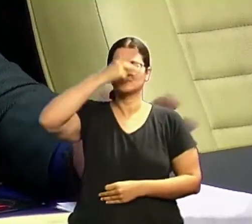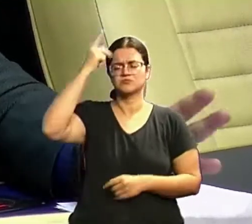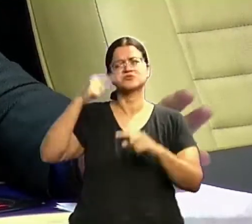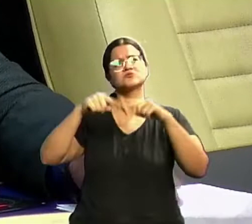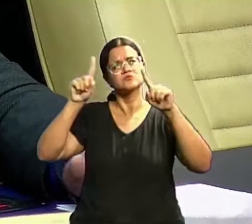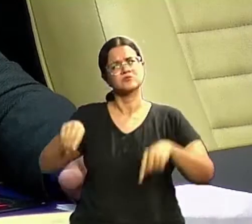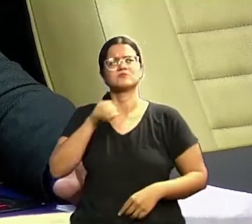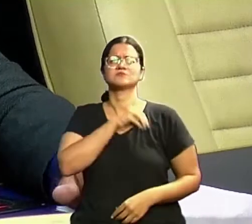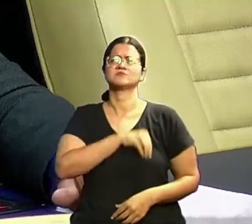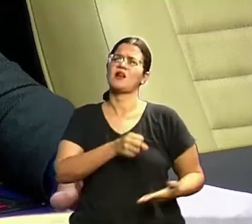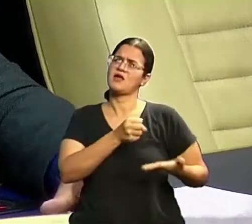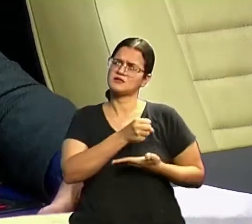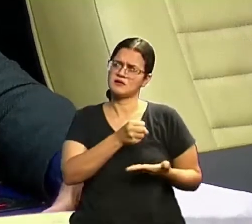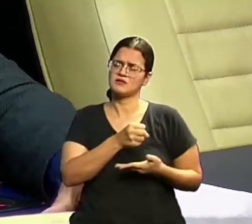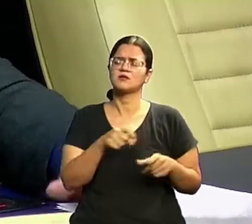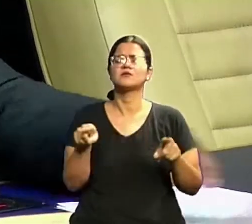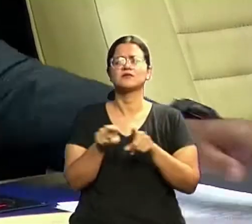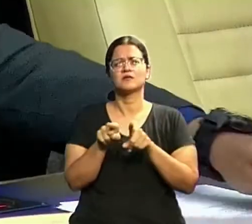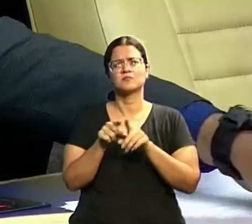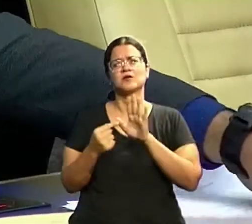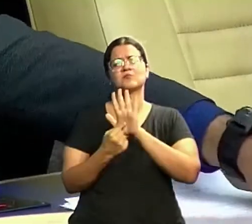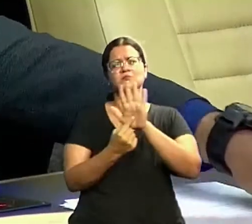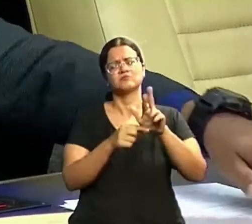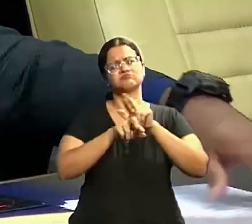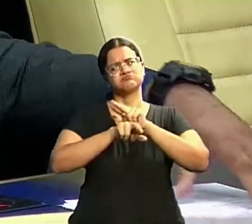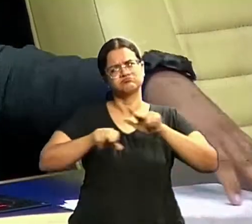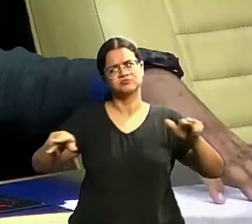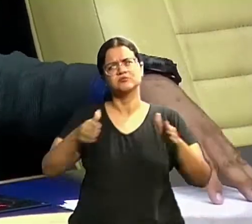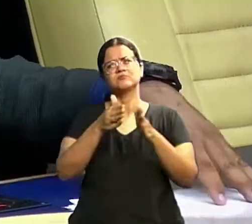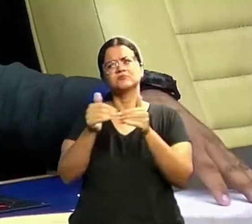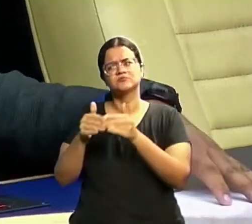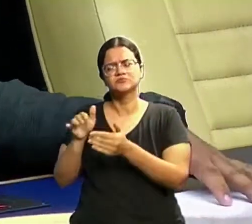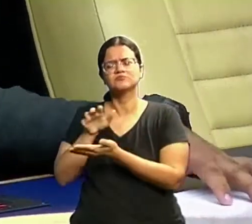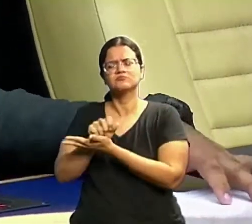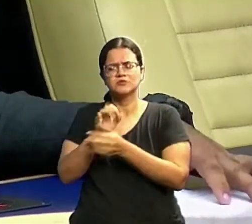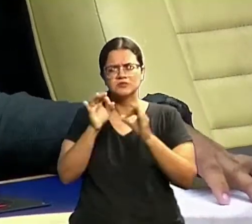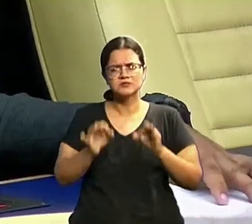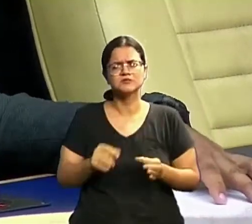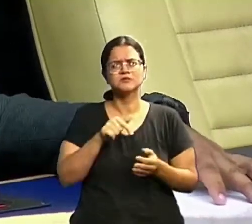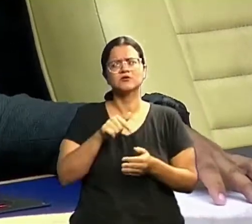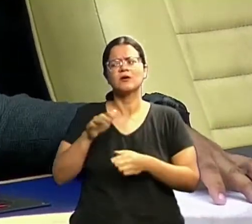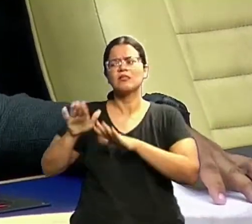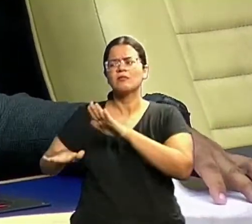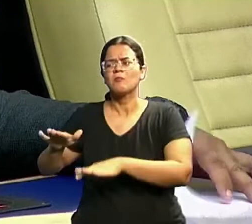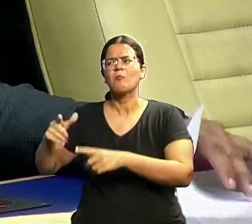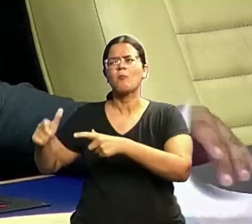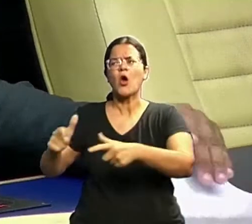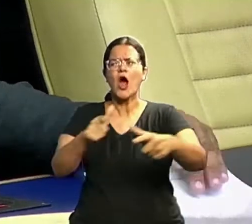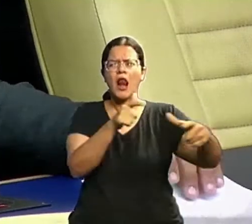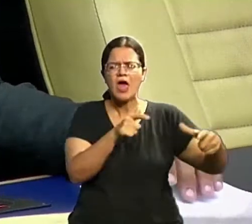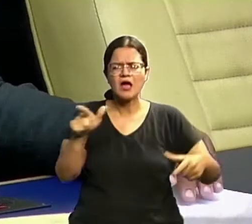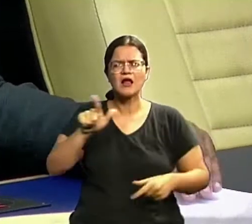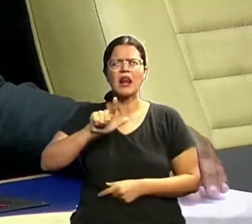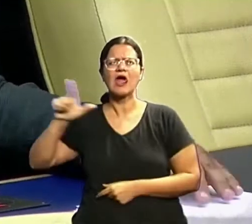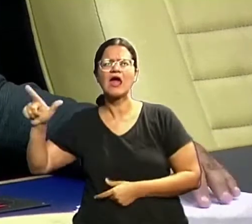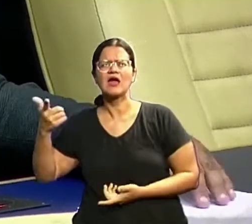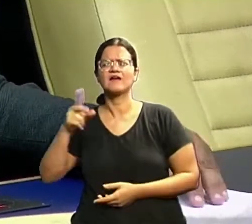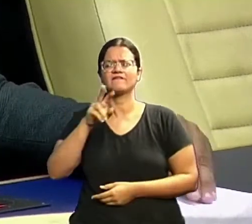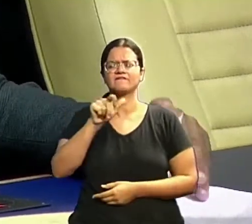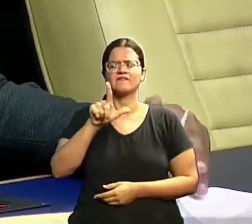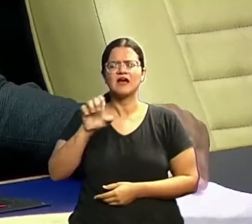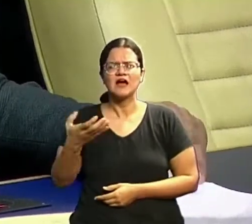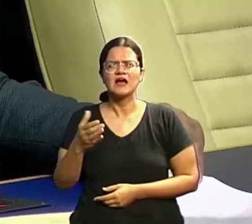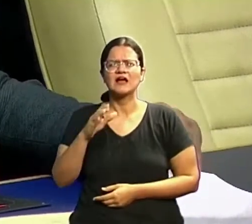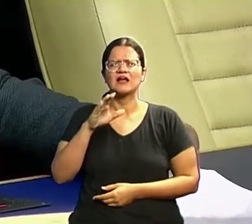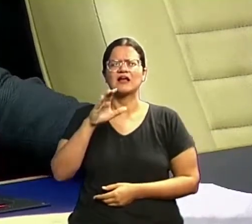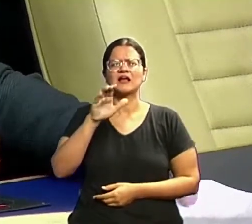sejam contemplados nos seus direitos. Também apresento vários requerimentos devidamente formalizados, uns estavam buracos para a região leste, principalmente Vale do Araguaia,